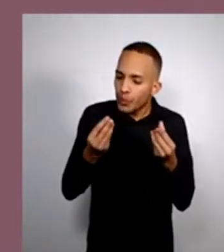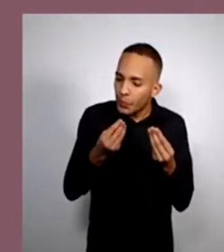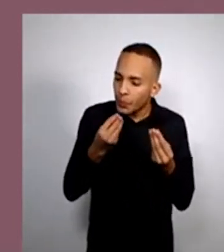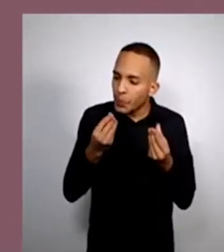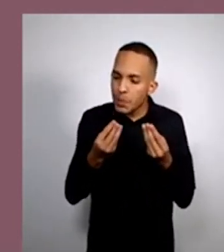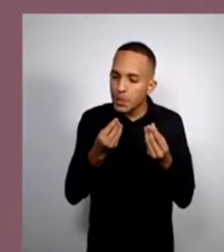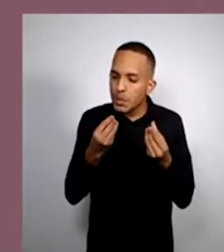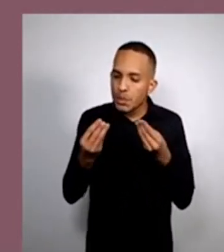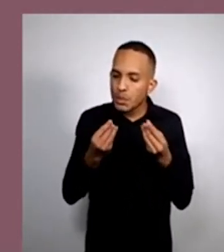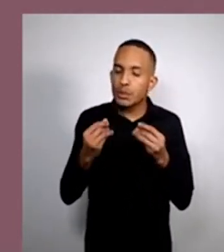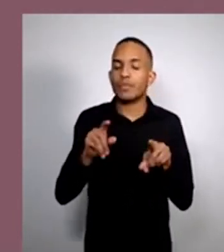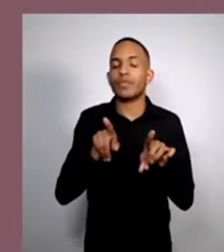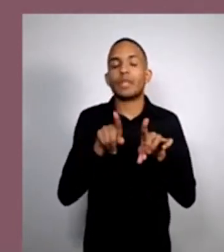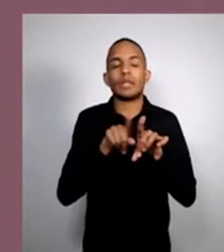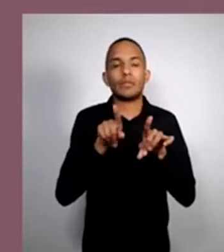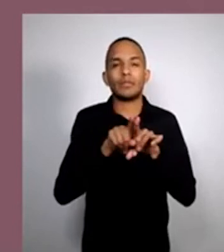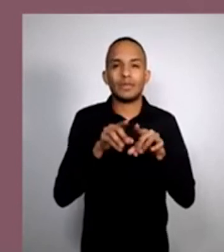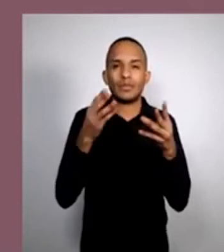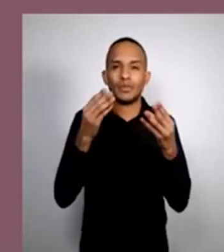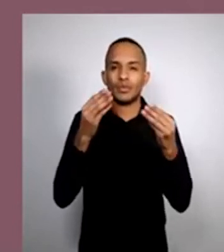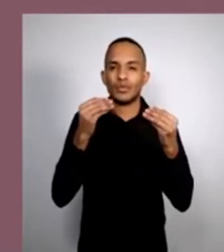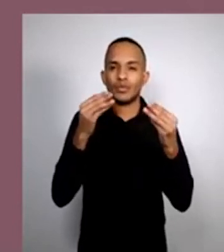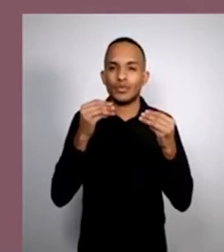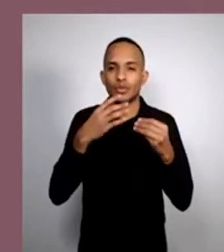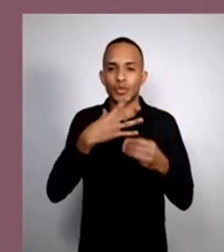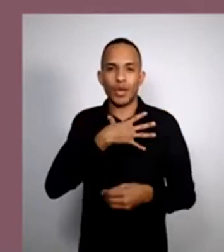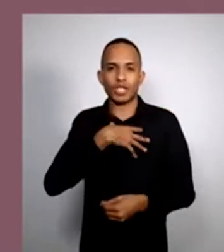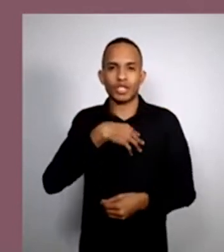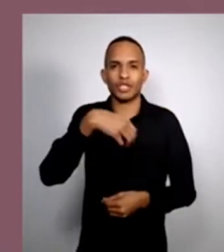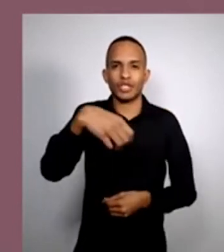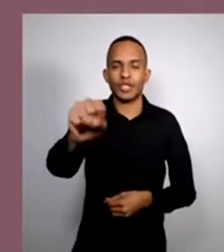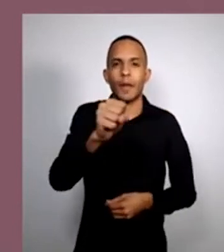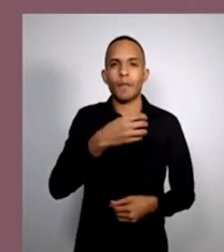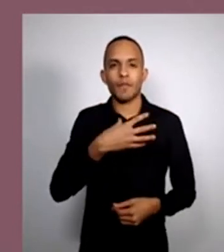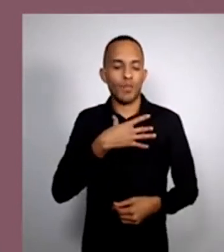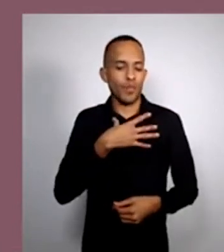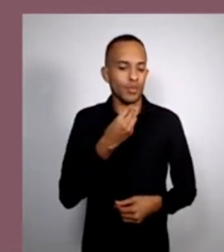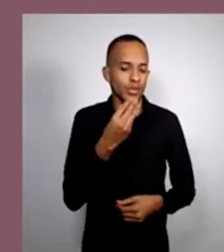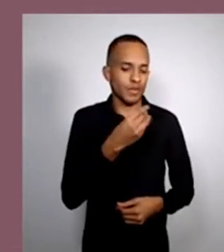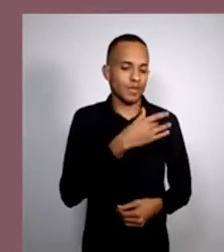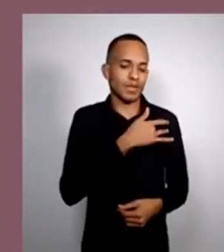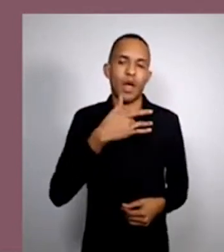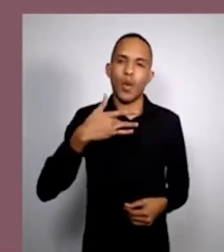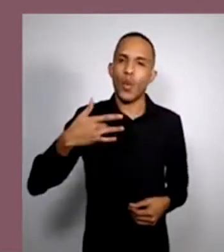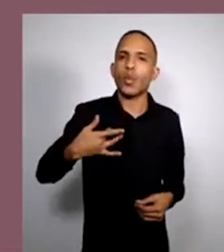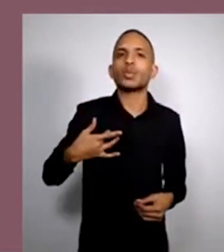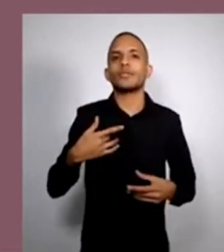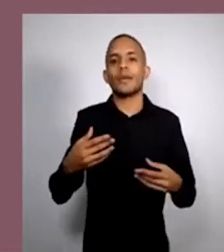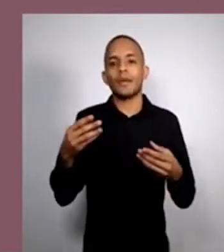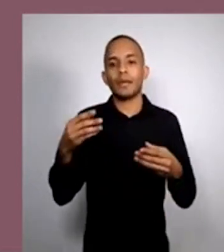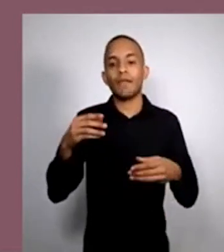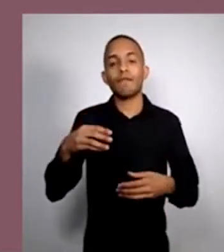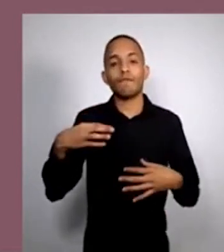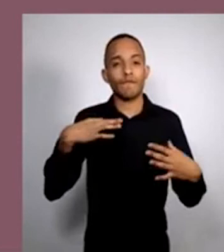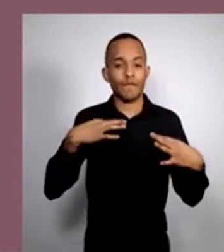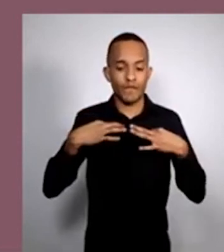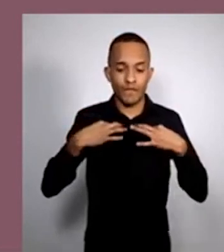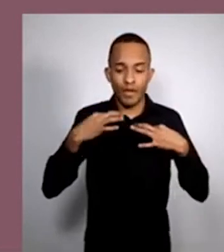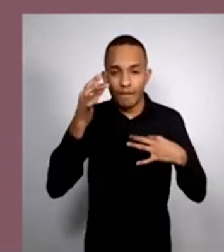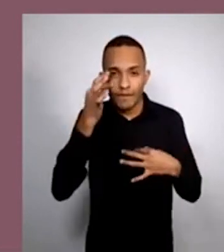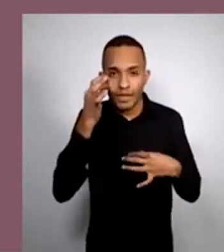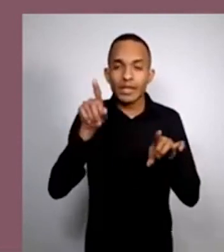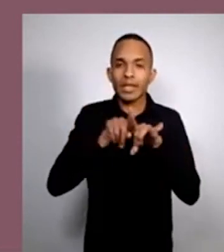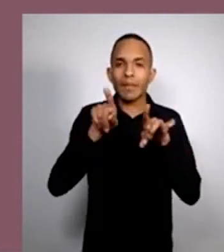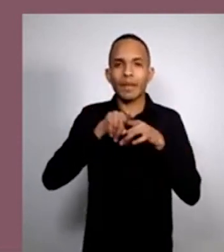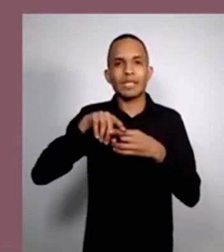E muito axé para a gente. Muita saúde mental, física e espiritual, porque também é uma ótima forma de vingança